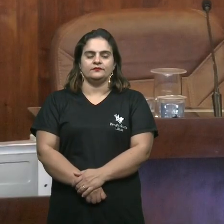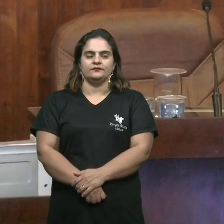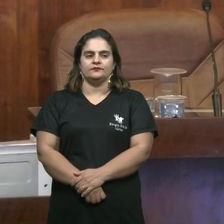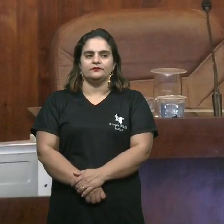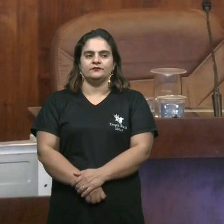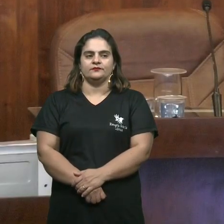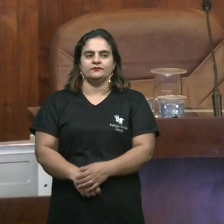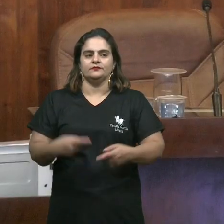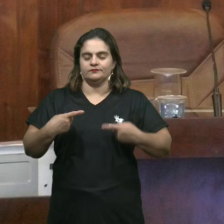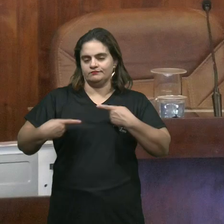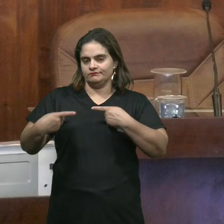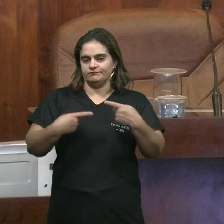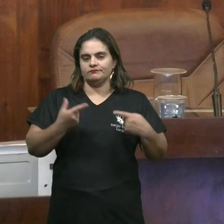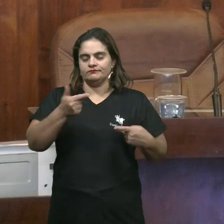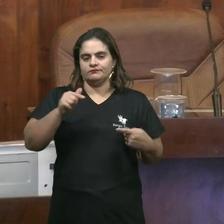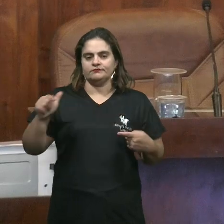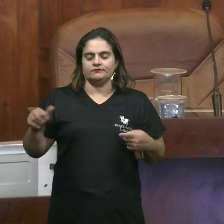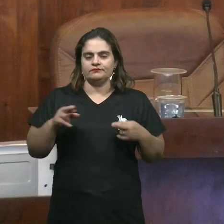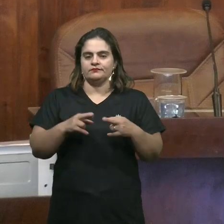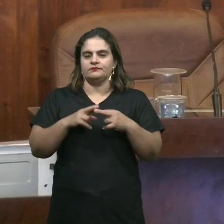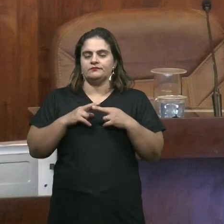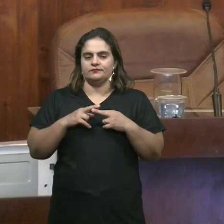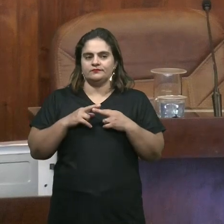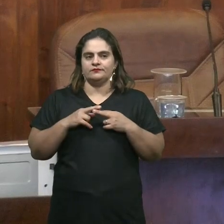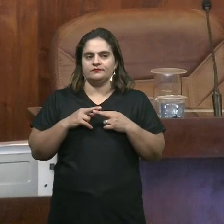Continua em discussão o requerimento.